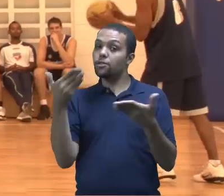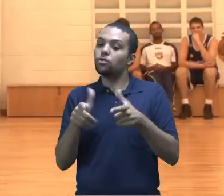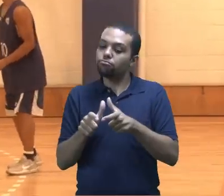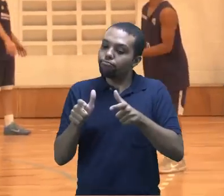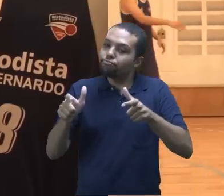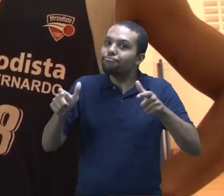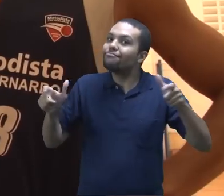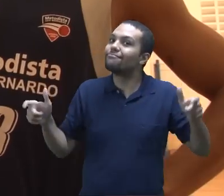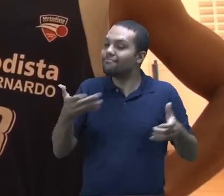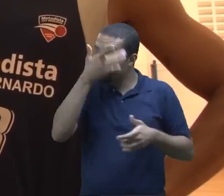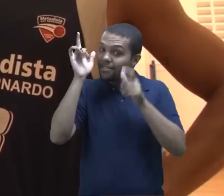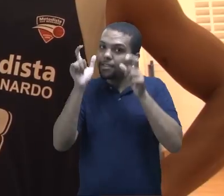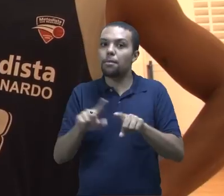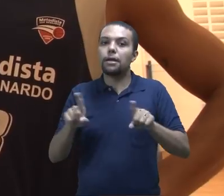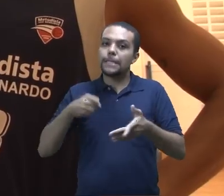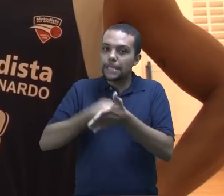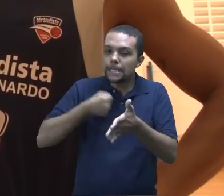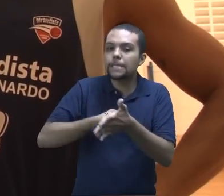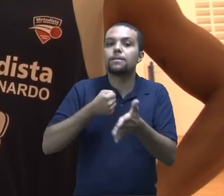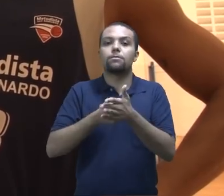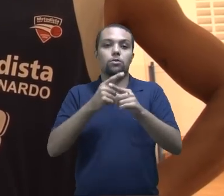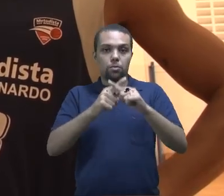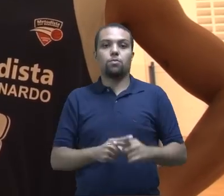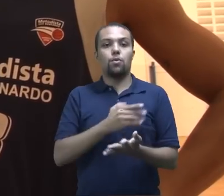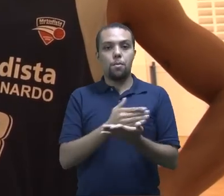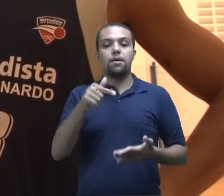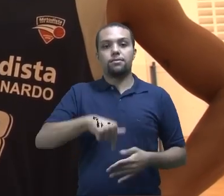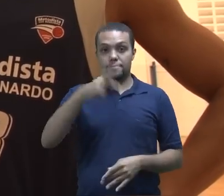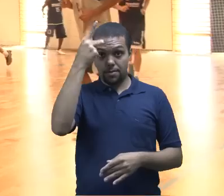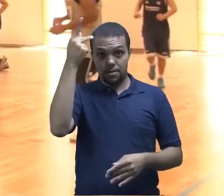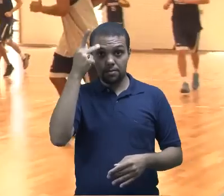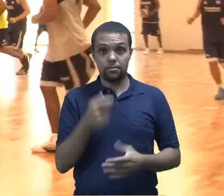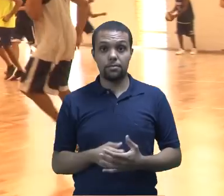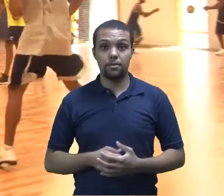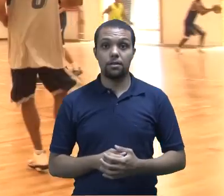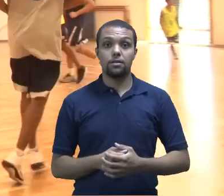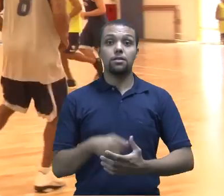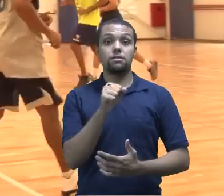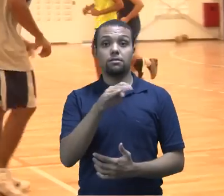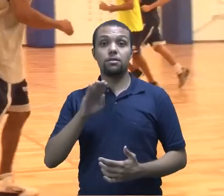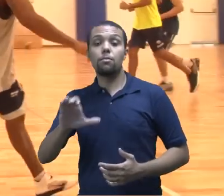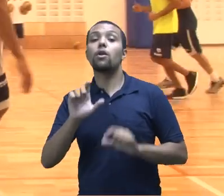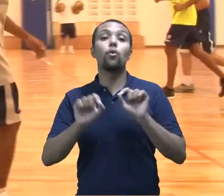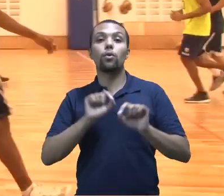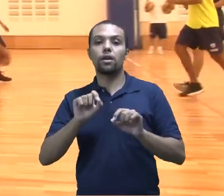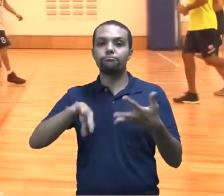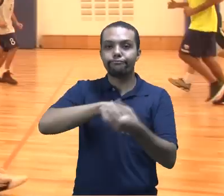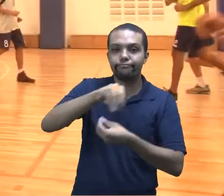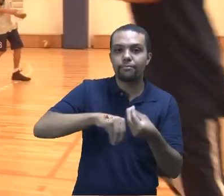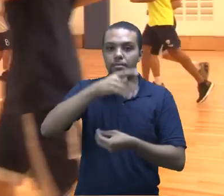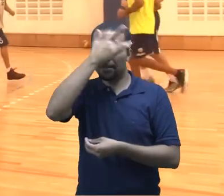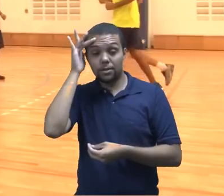poucos. Agora é lutar aí, trabalhar forte para esse começo de campeonato paulista aí. A aposta da equipe de São Bernardo é este misto